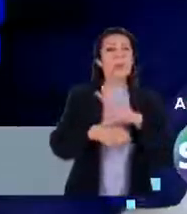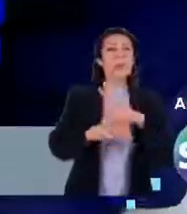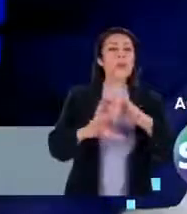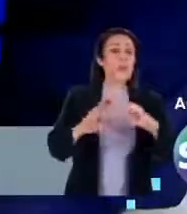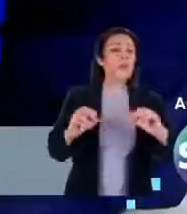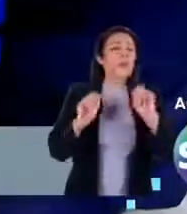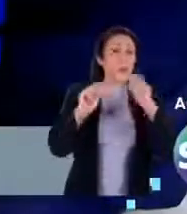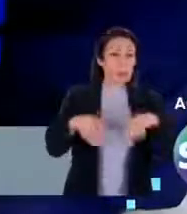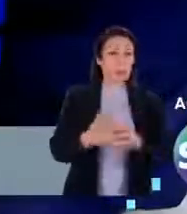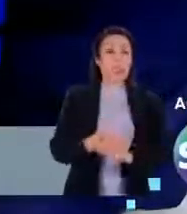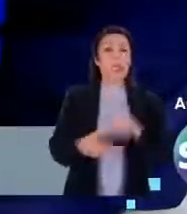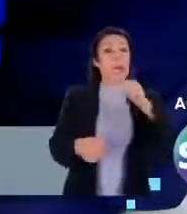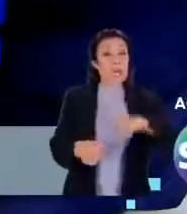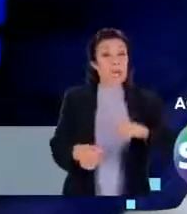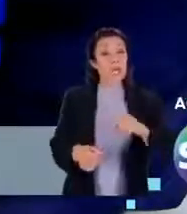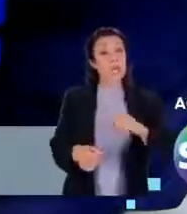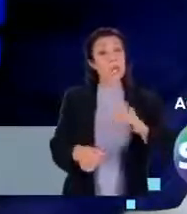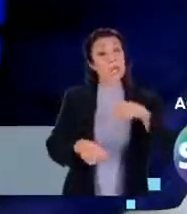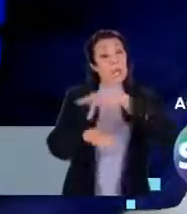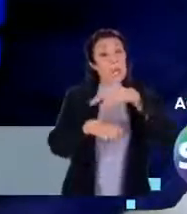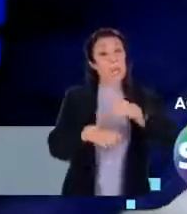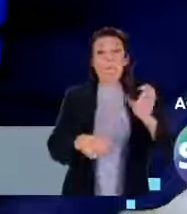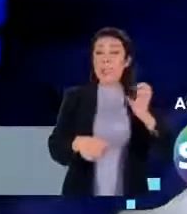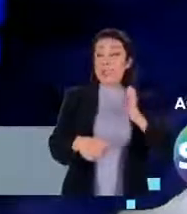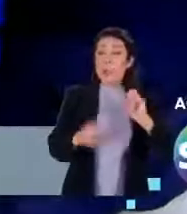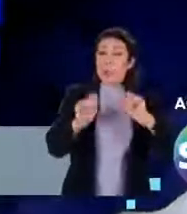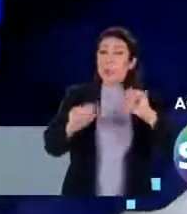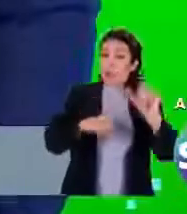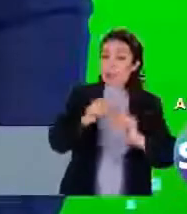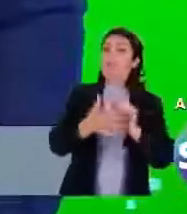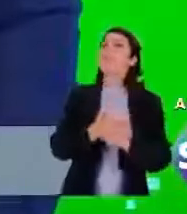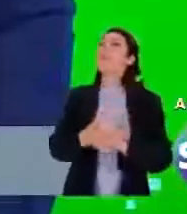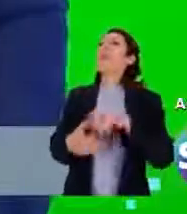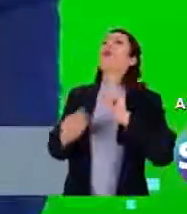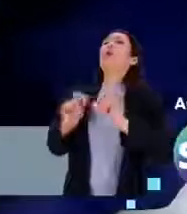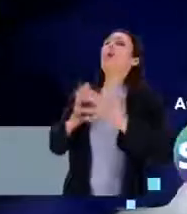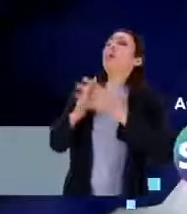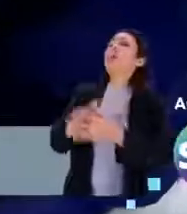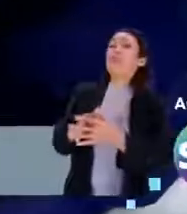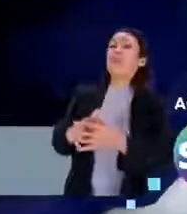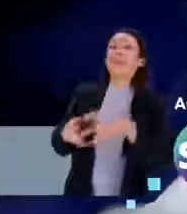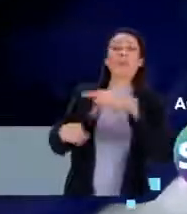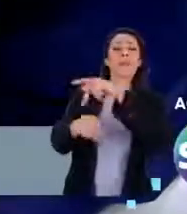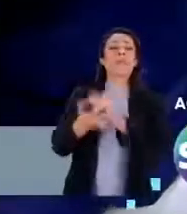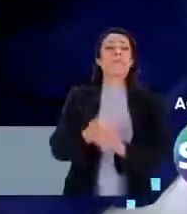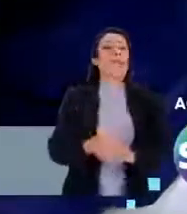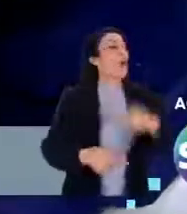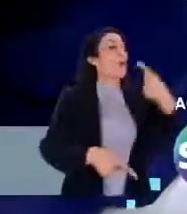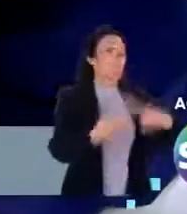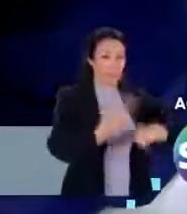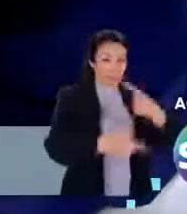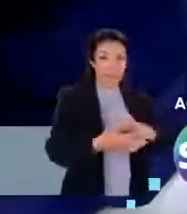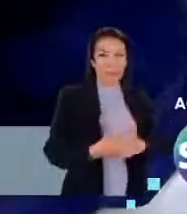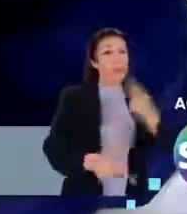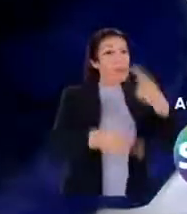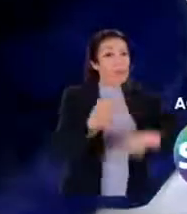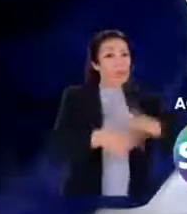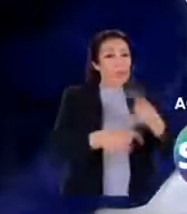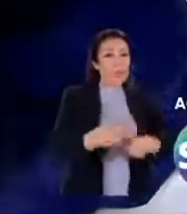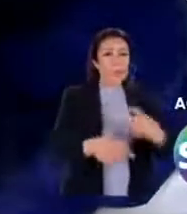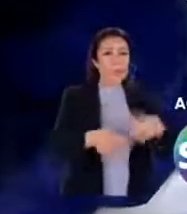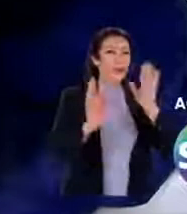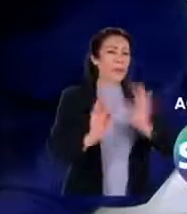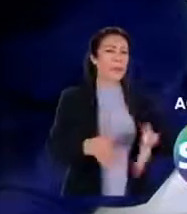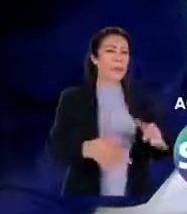todas as condições físicas e humanas para mudar completamente atrapalha o país a política a política que aceitou se vendeu